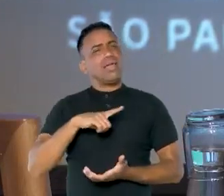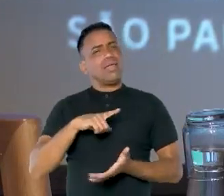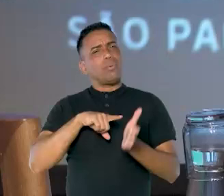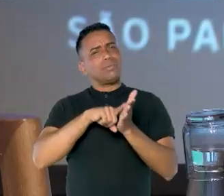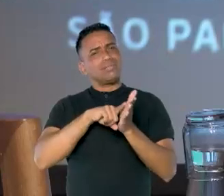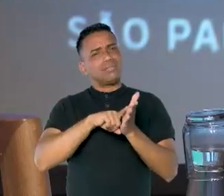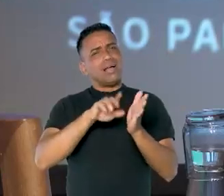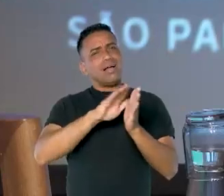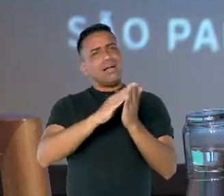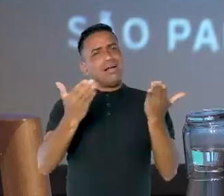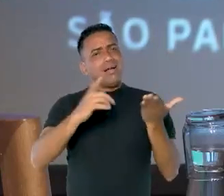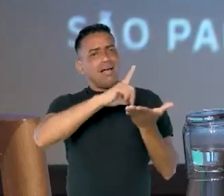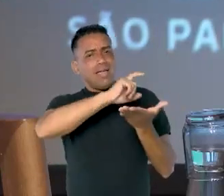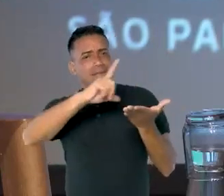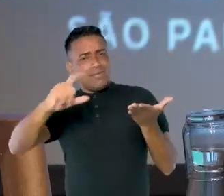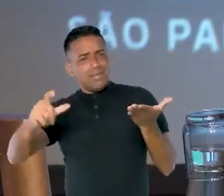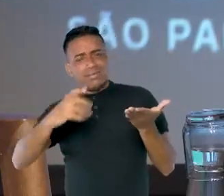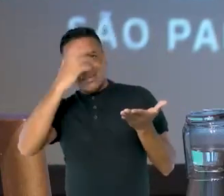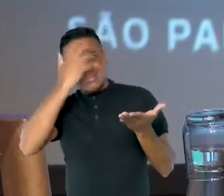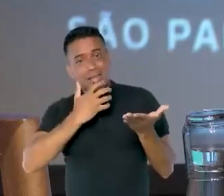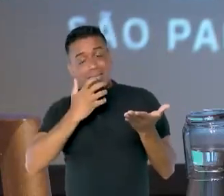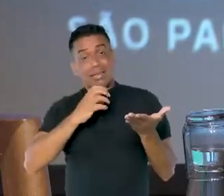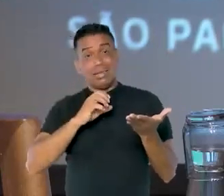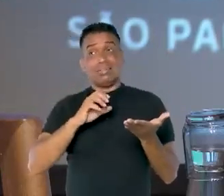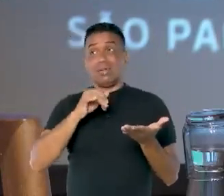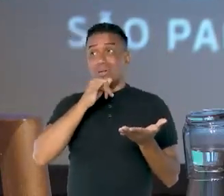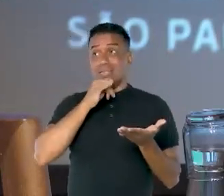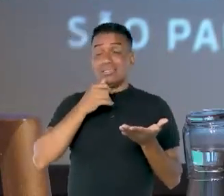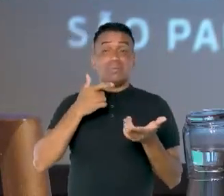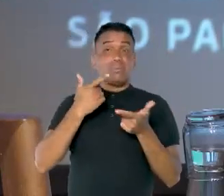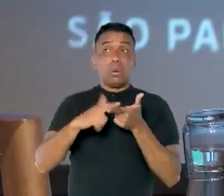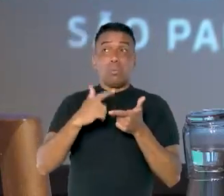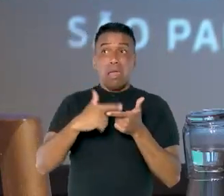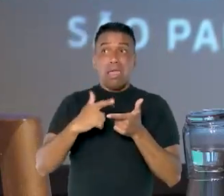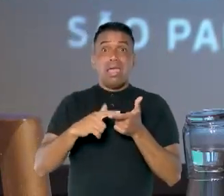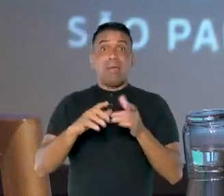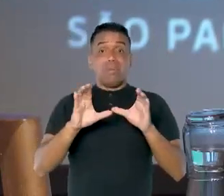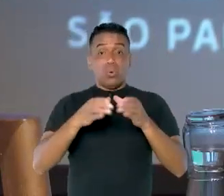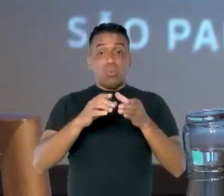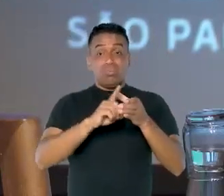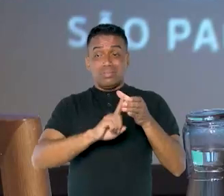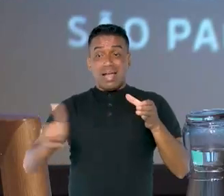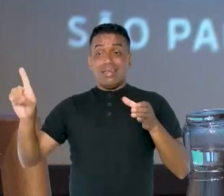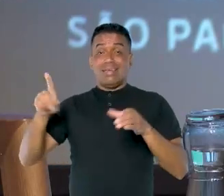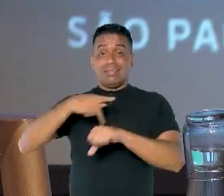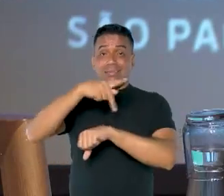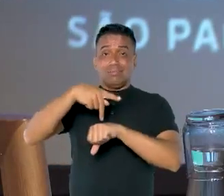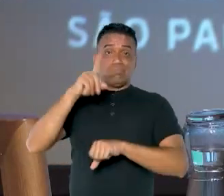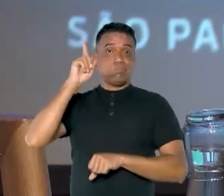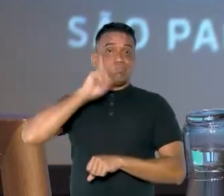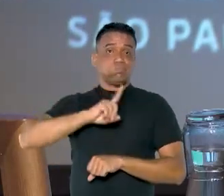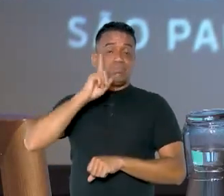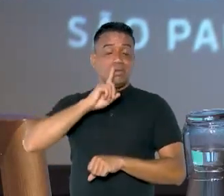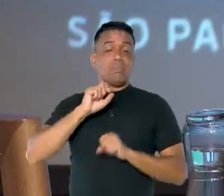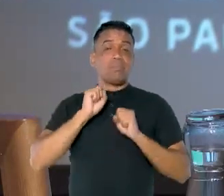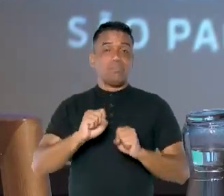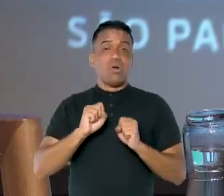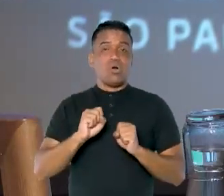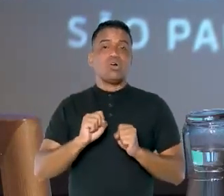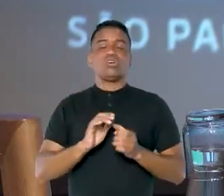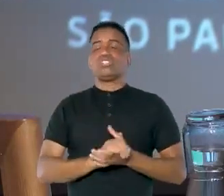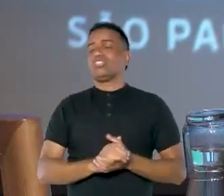até, mostram que esse forfait americano, essa saída americana, pode implicar na morte de 170